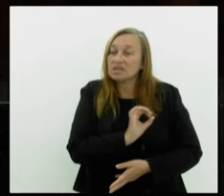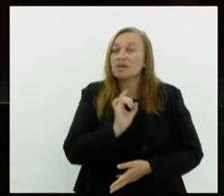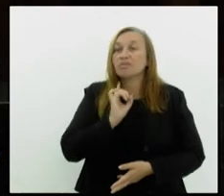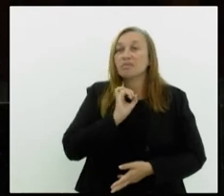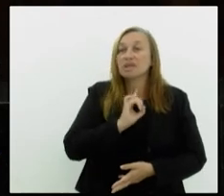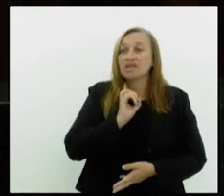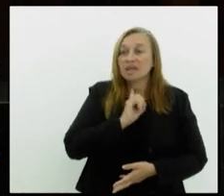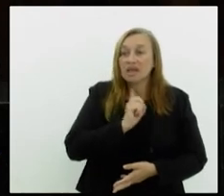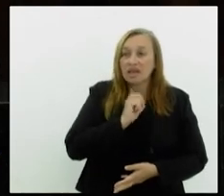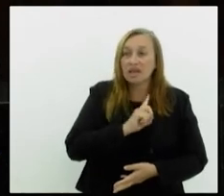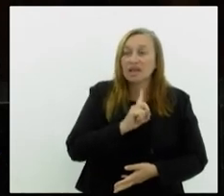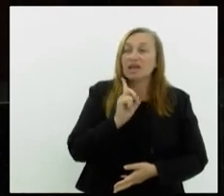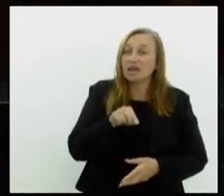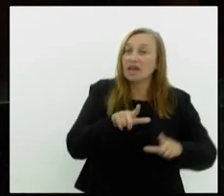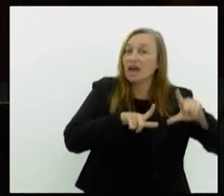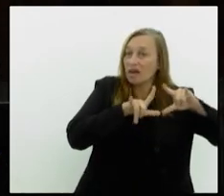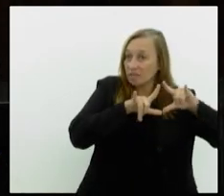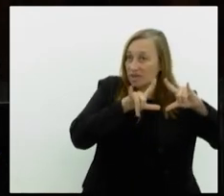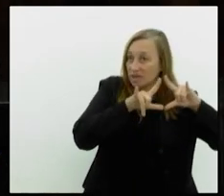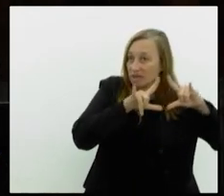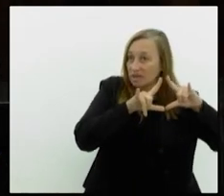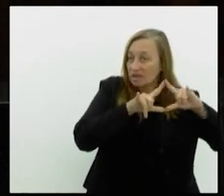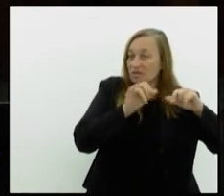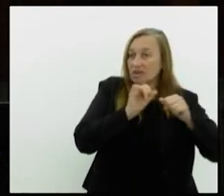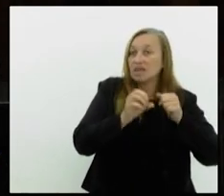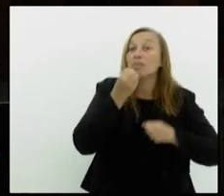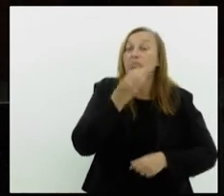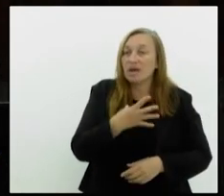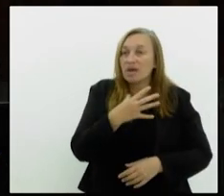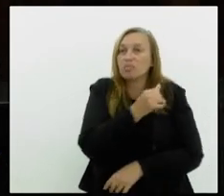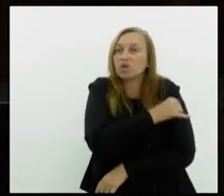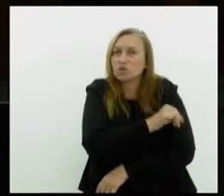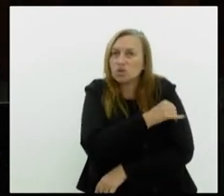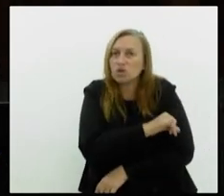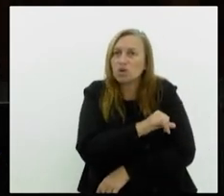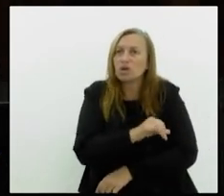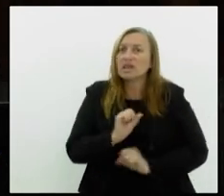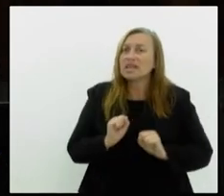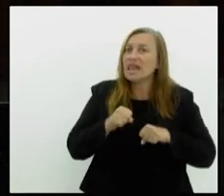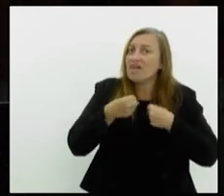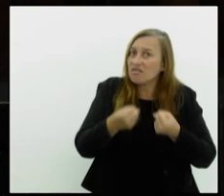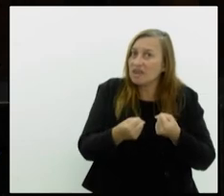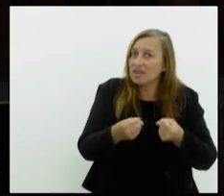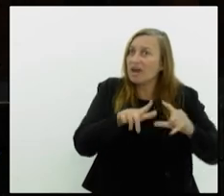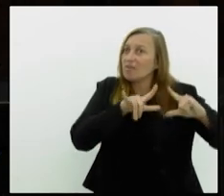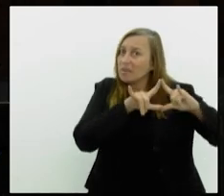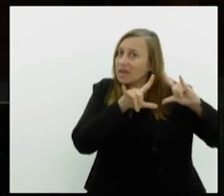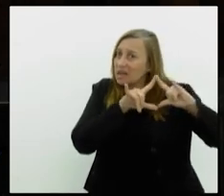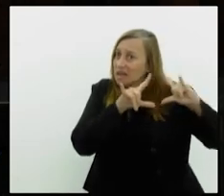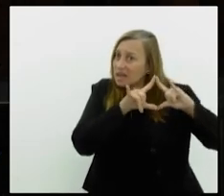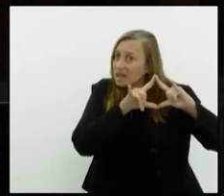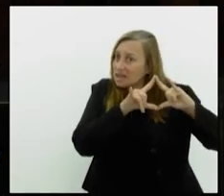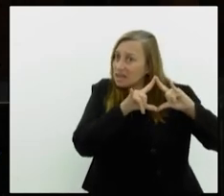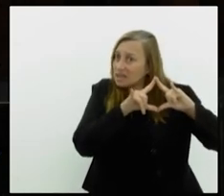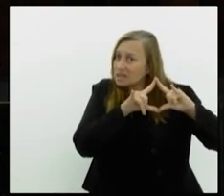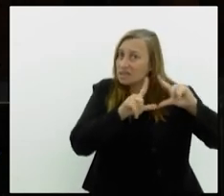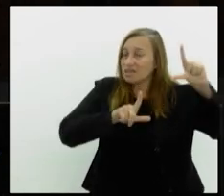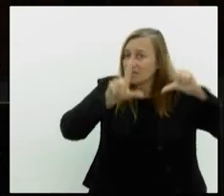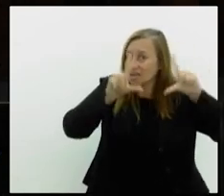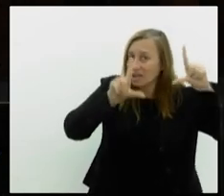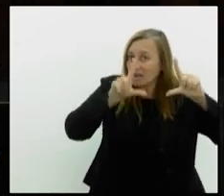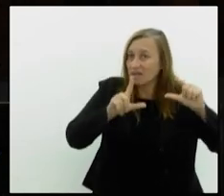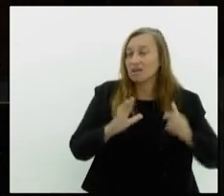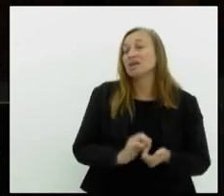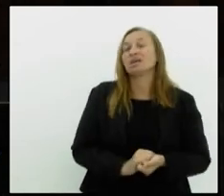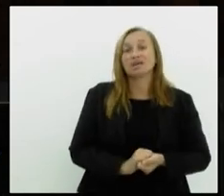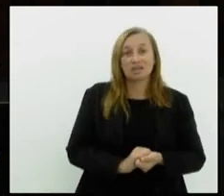a milícia, fazia um bem para o Rio de Janeiro. O senhor Eduardo Paes defendeu as milícias num programa de TV.